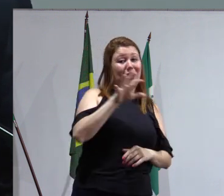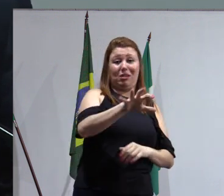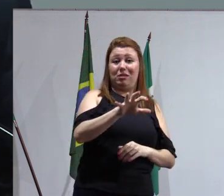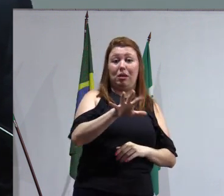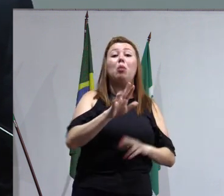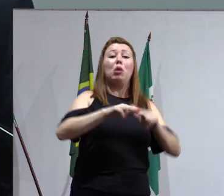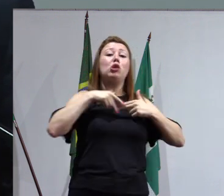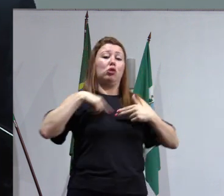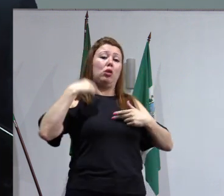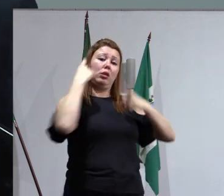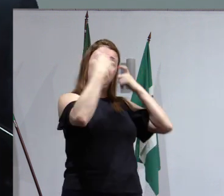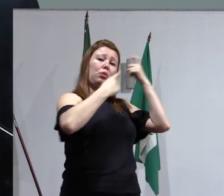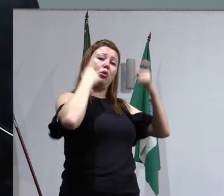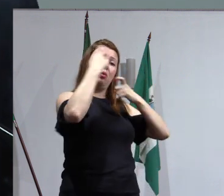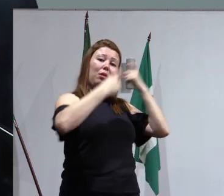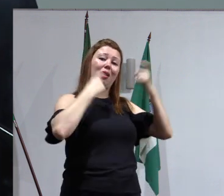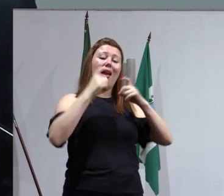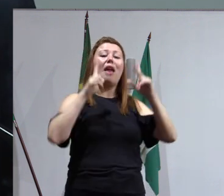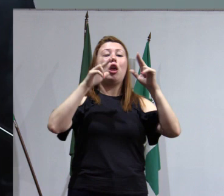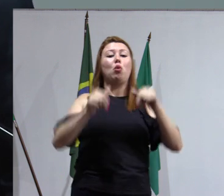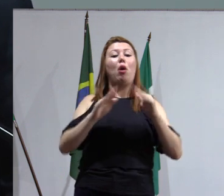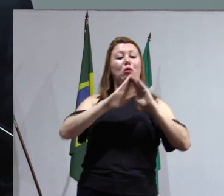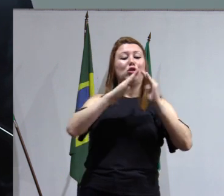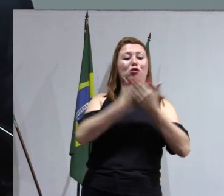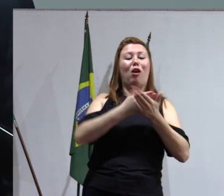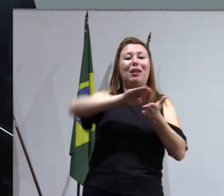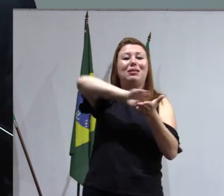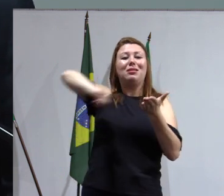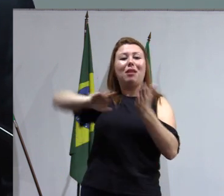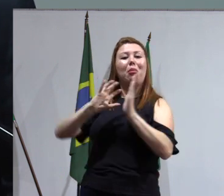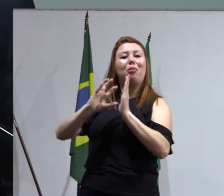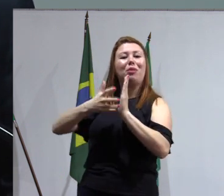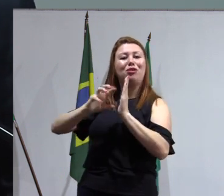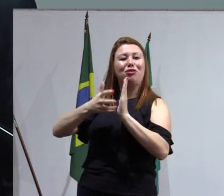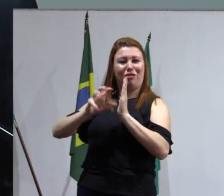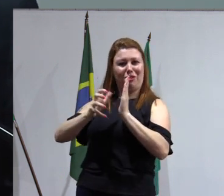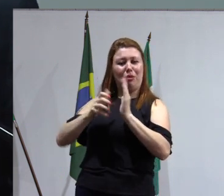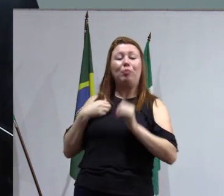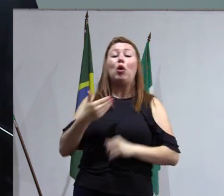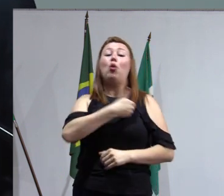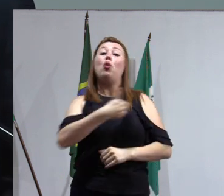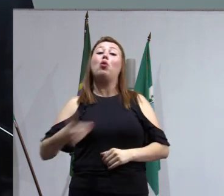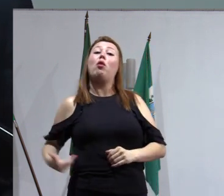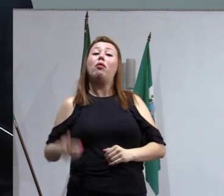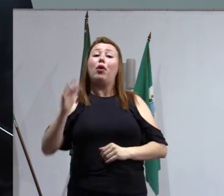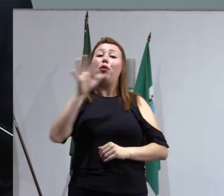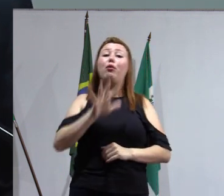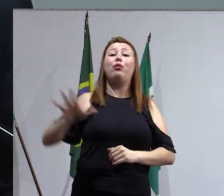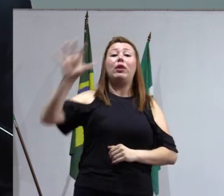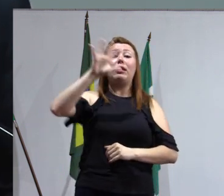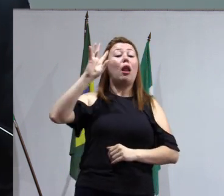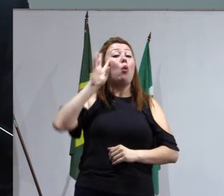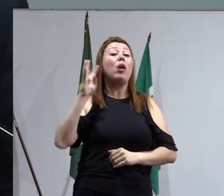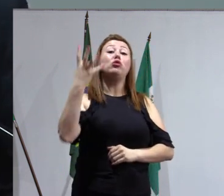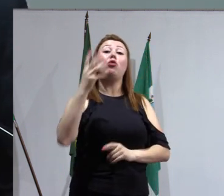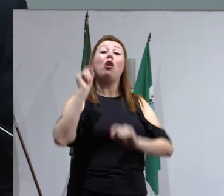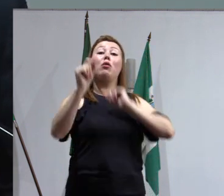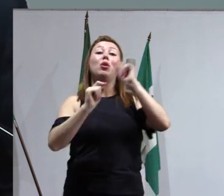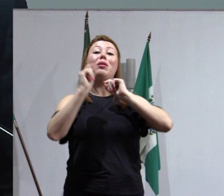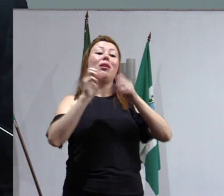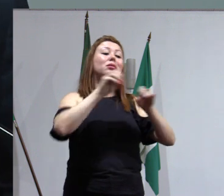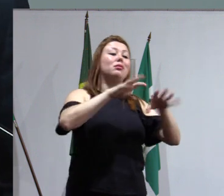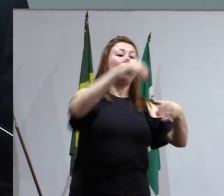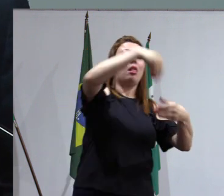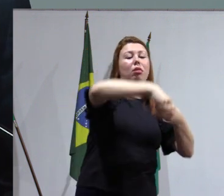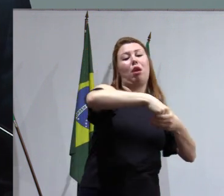que esse projeto seja um novo escola sem partido, onde o governo federal quer influenciar no que é definido dentro das universidades através desse poder de